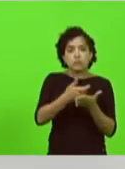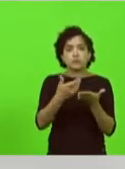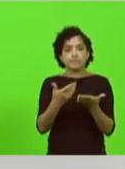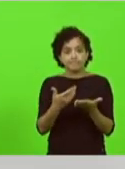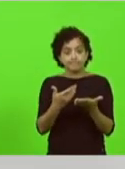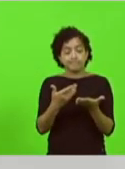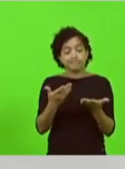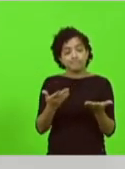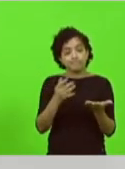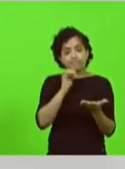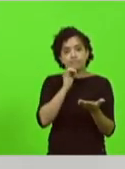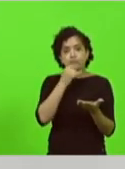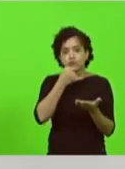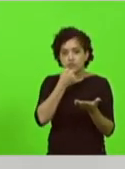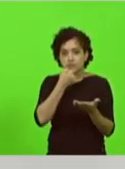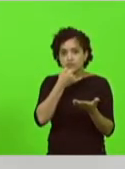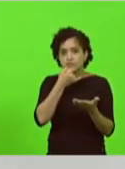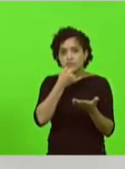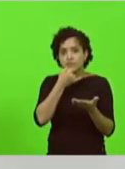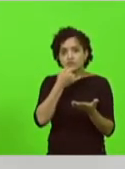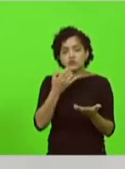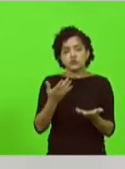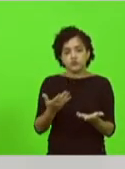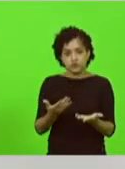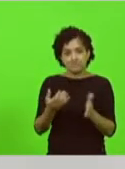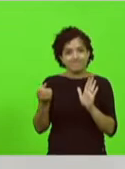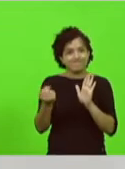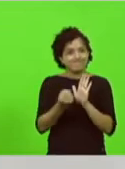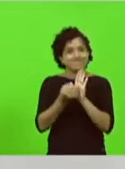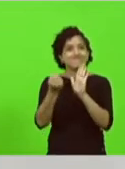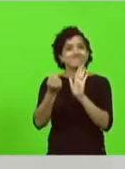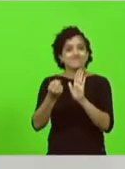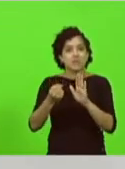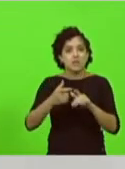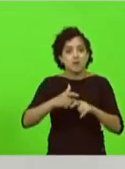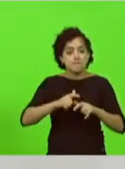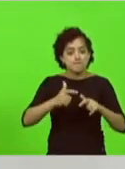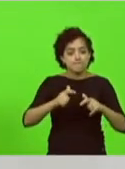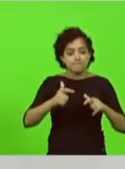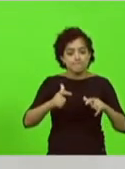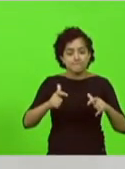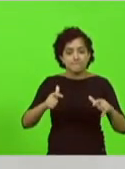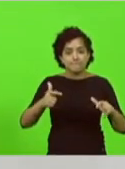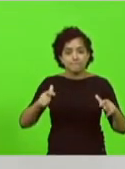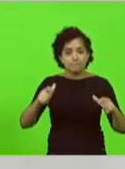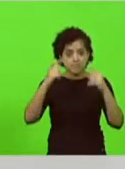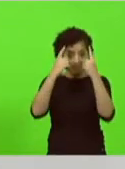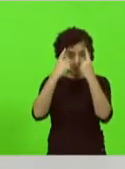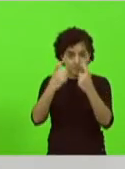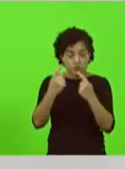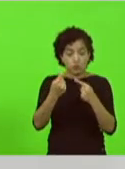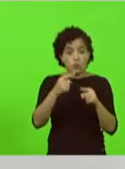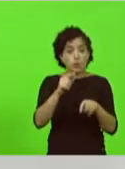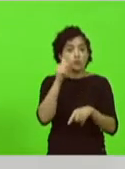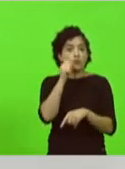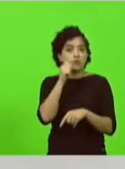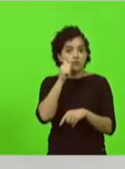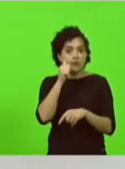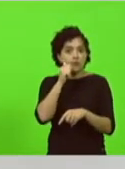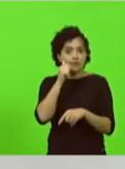estado carrega a marca de ser um dos estados com o maior número de casos de violência contra a mulher no